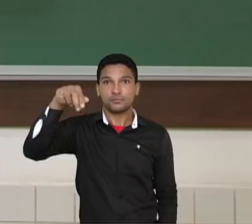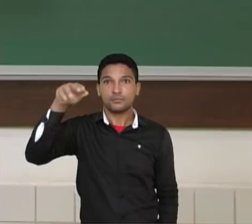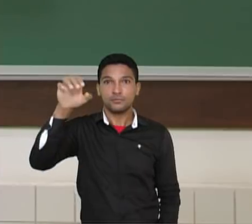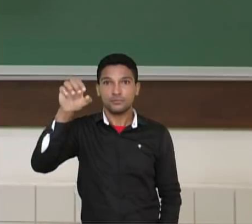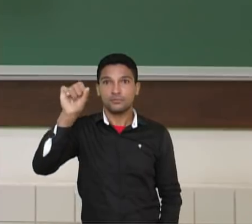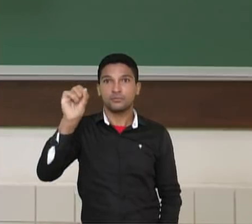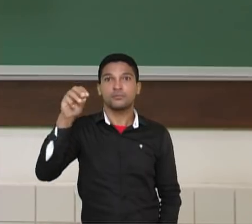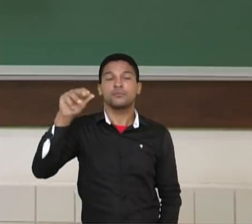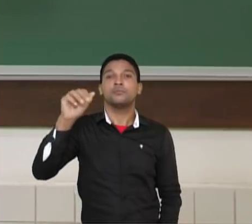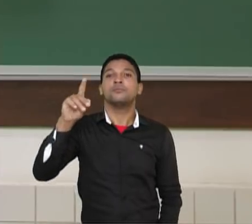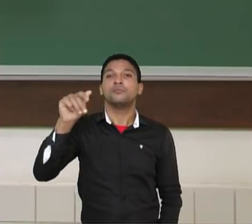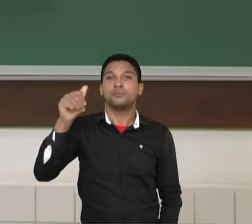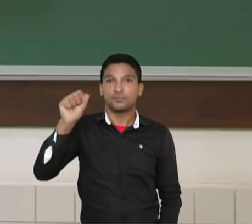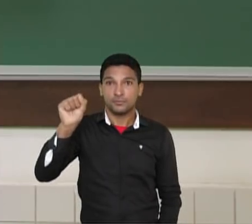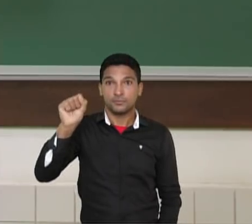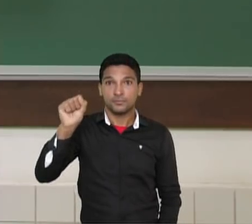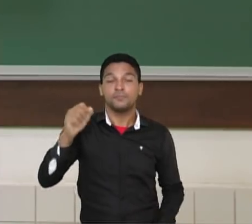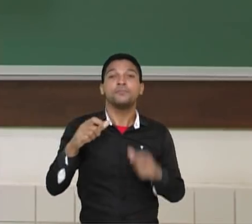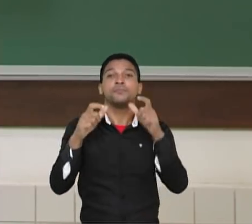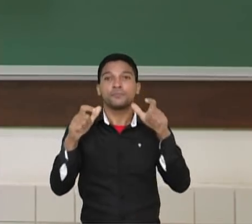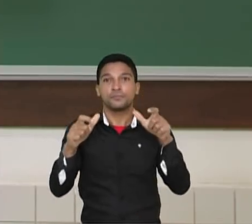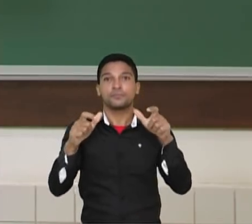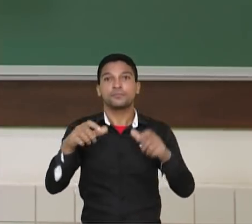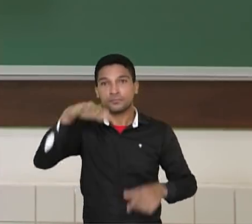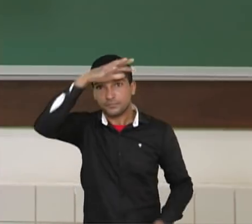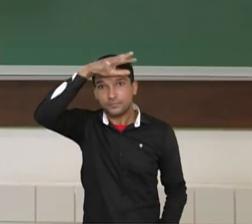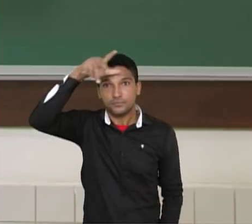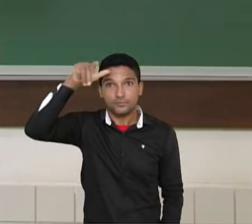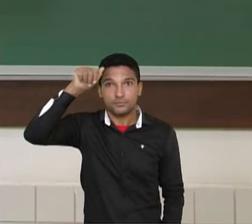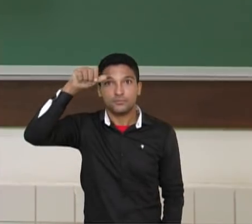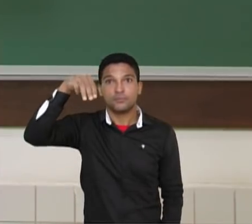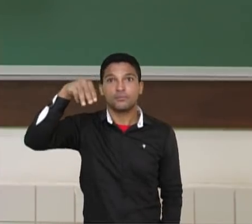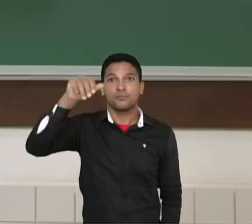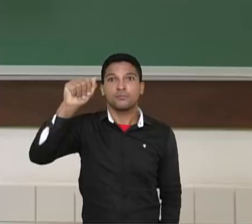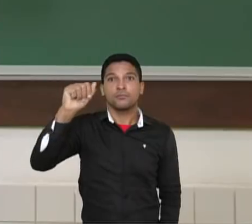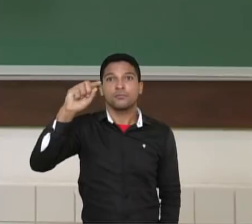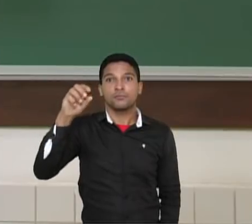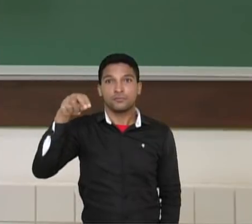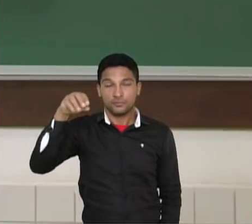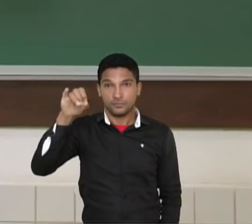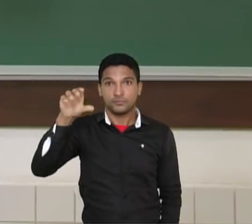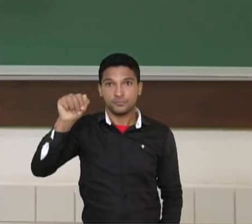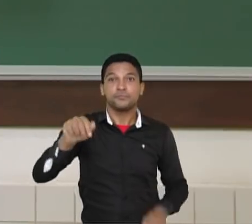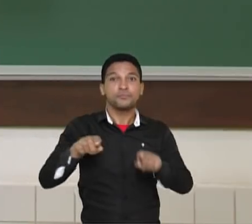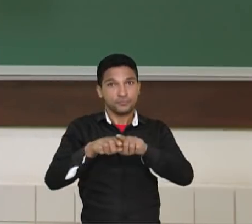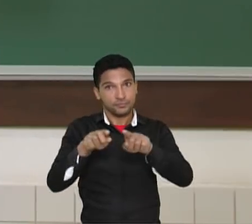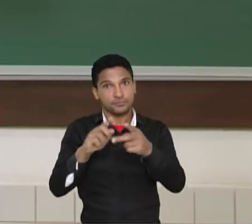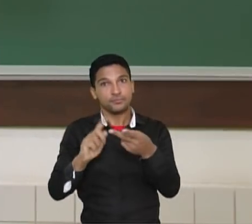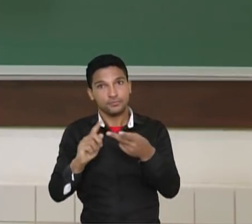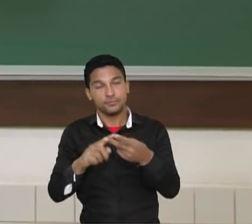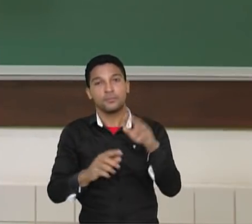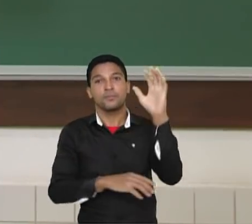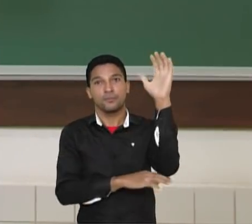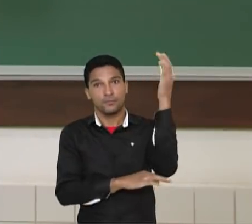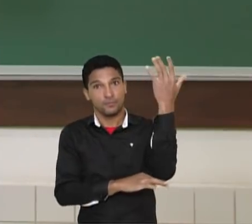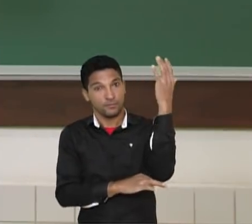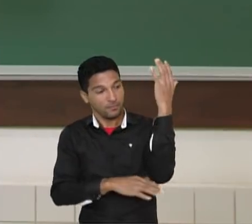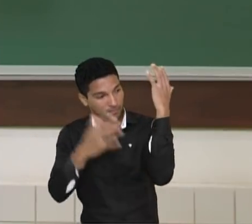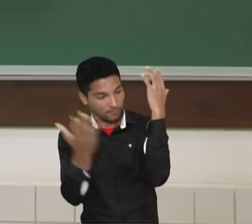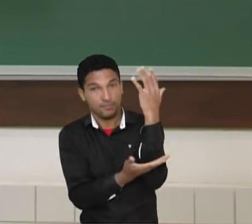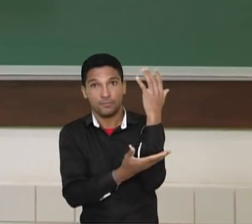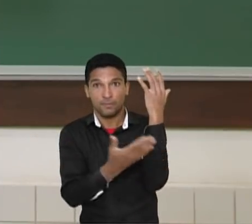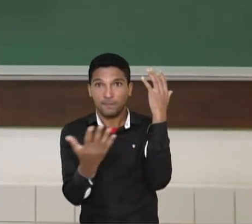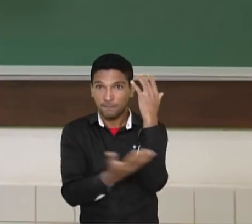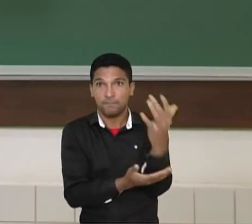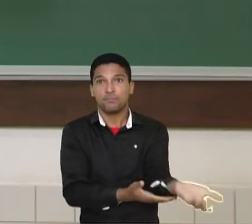na Amazônia e também, principalmente, com o desmatamento. Então, são duas situações aí que preocupam